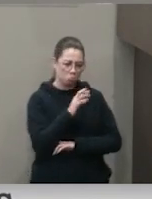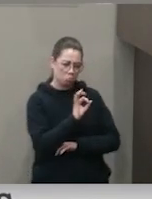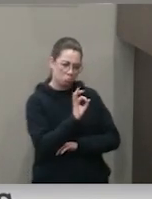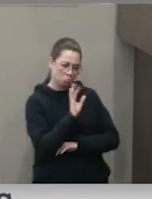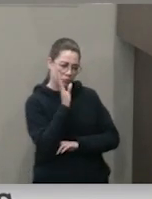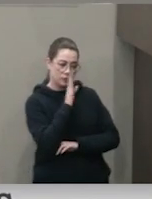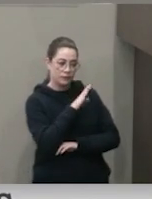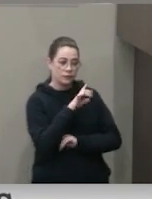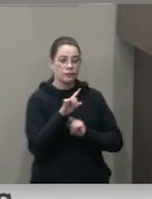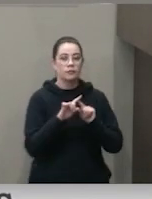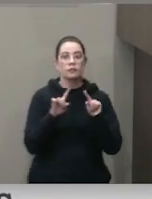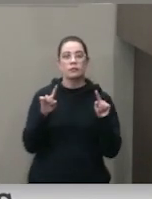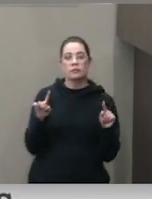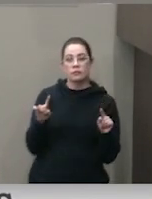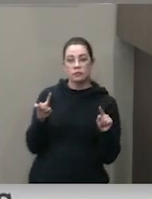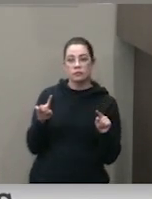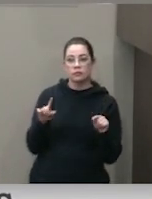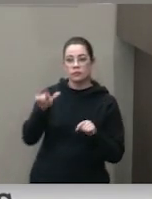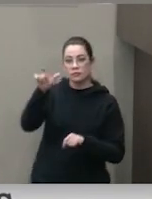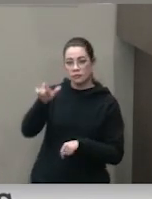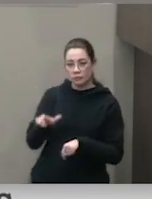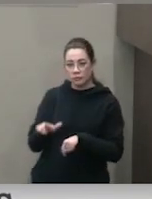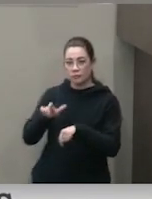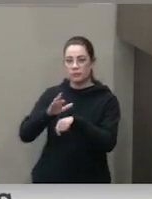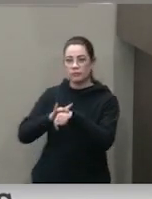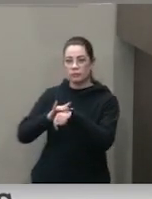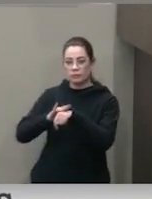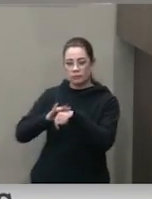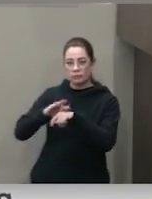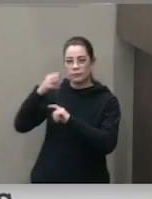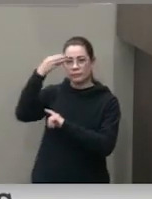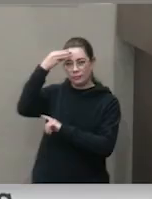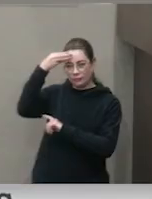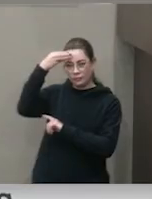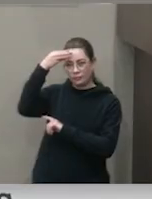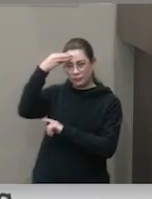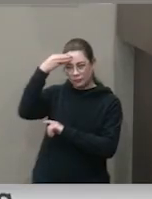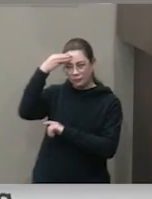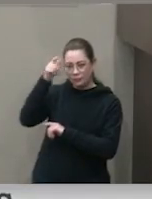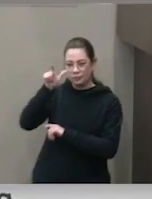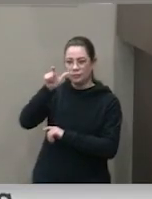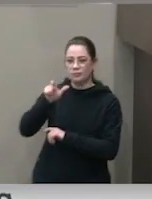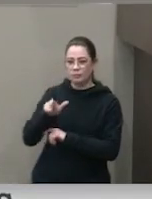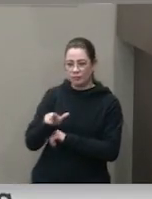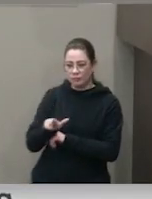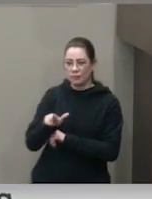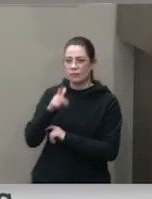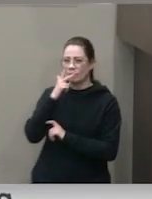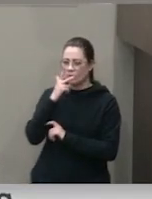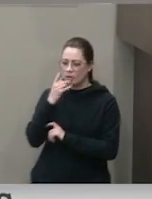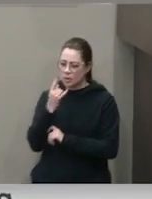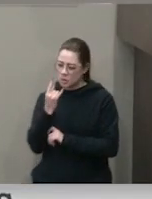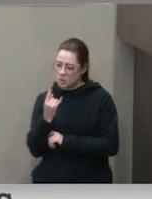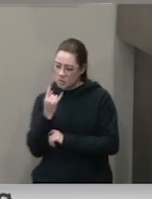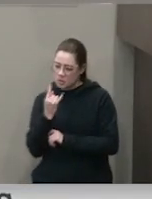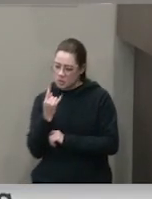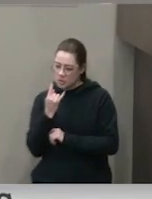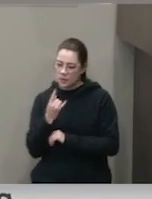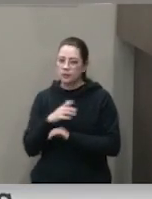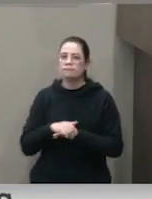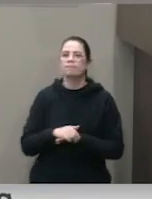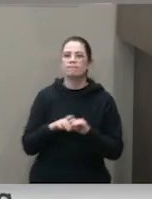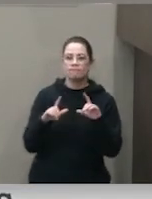maldade. Mas o doente mental, aquele pedófilo, ele está só por